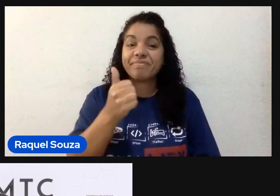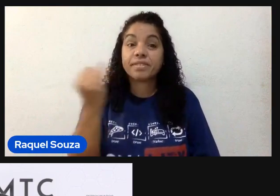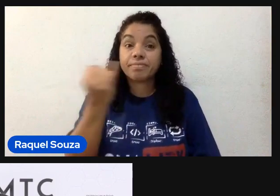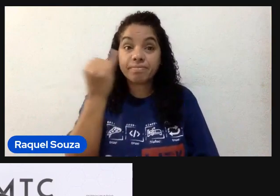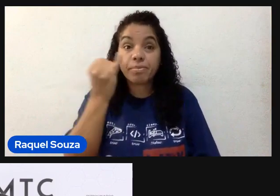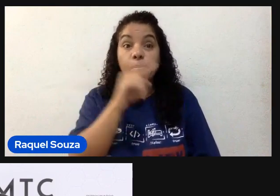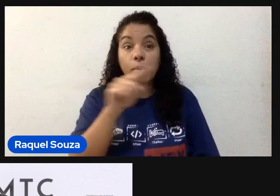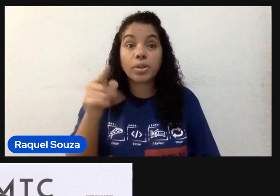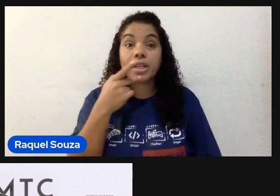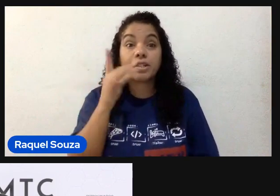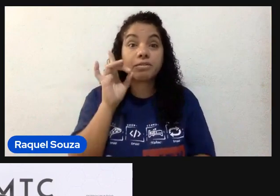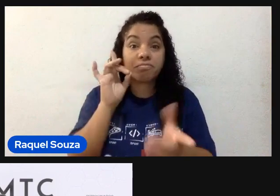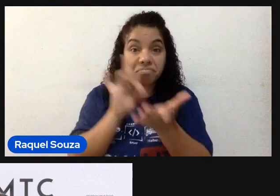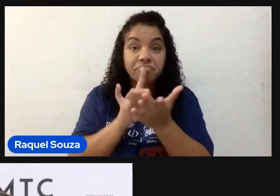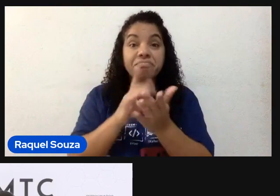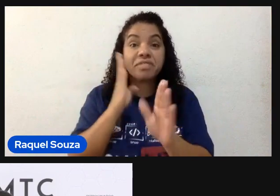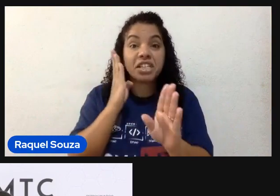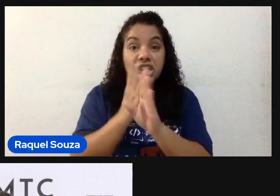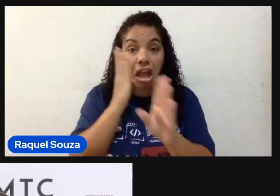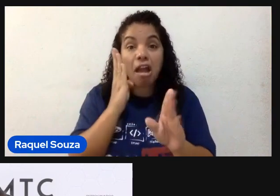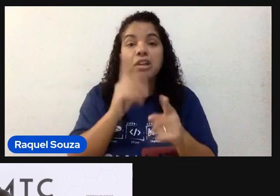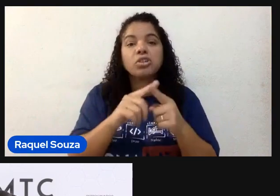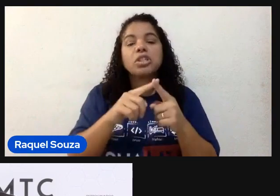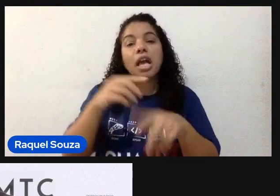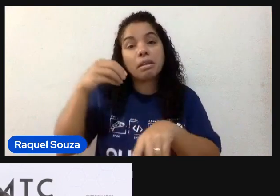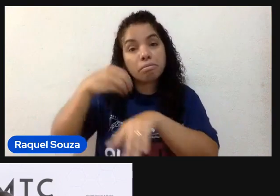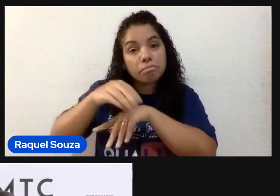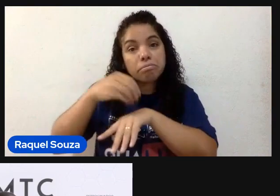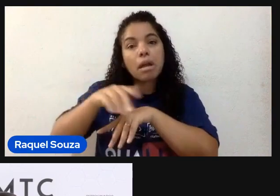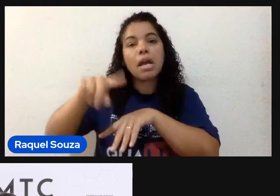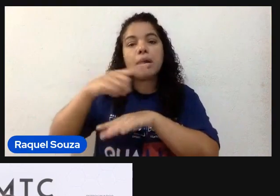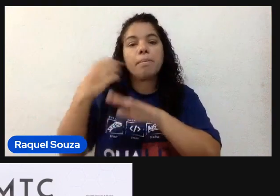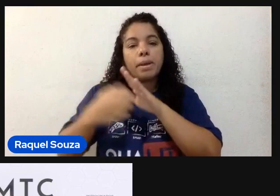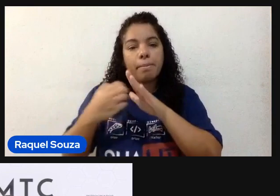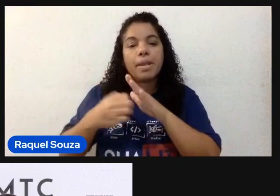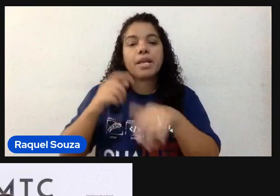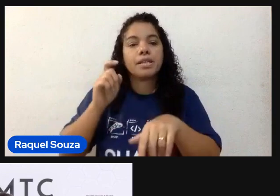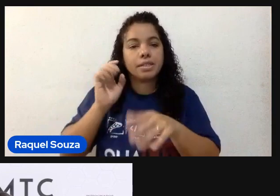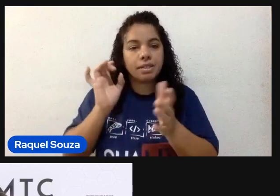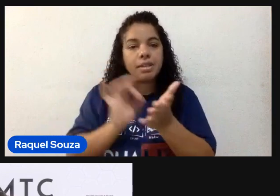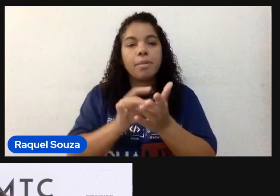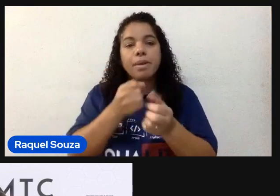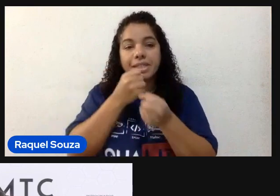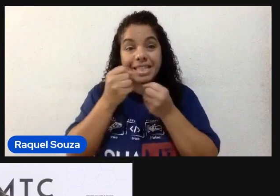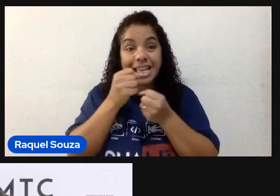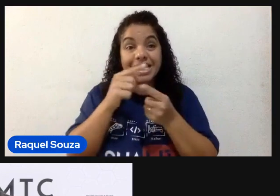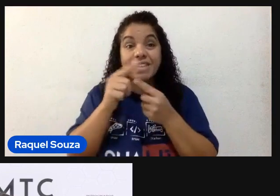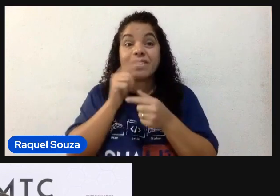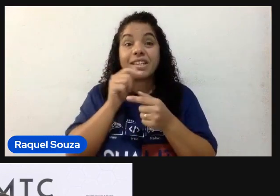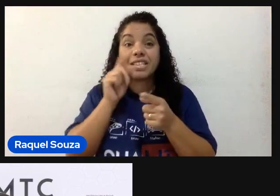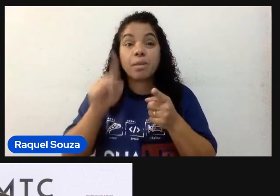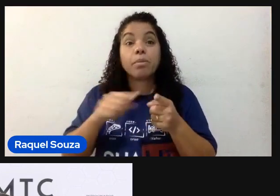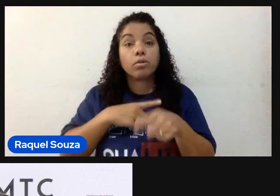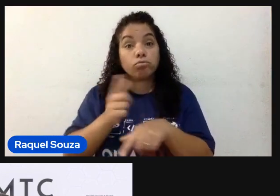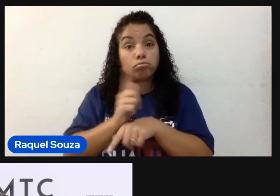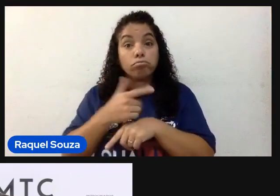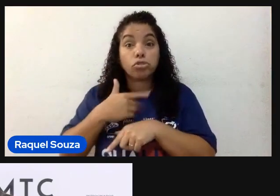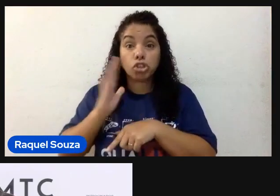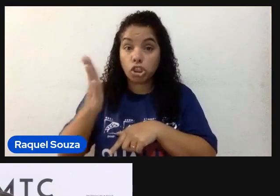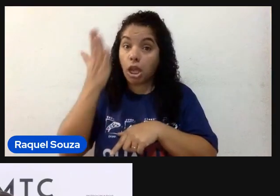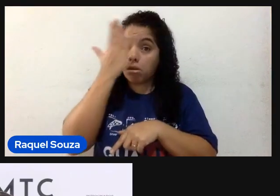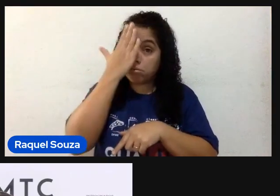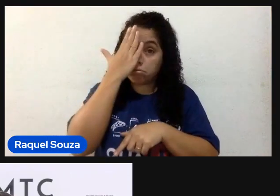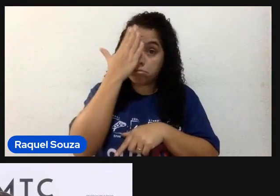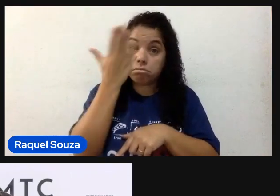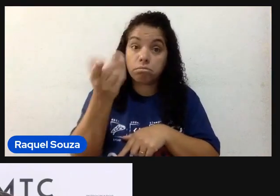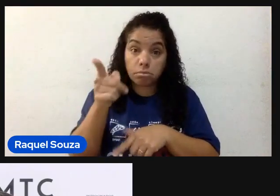né? Diagnosticar e passar isso para a empresa desde a entrevista, né? Para até o gestor já ficar ciente da